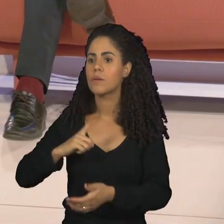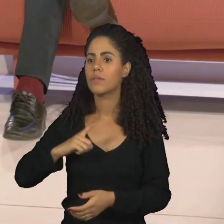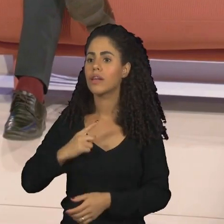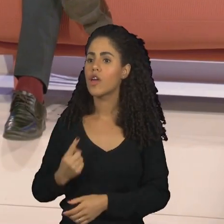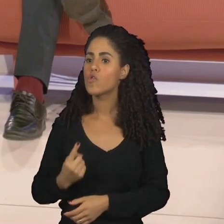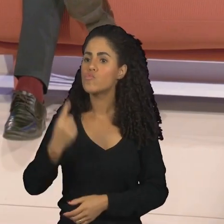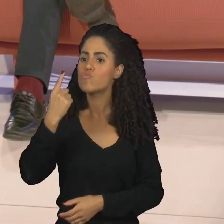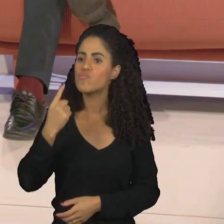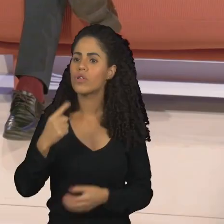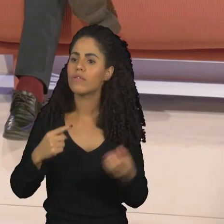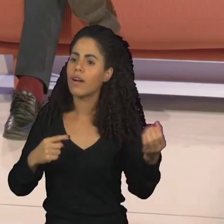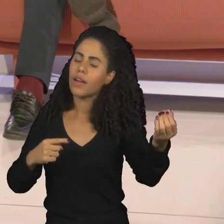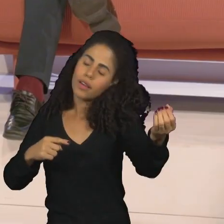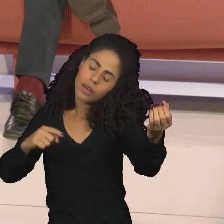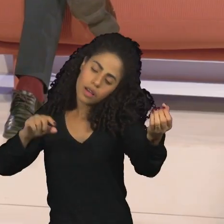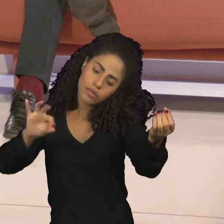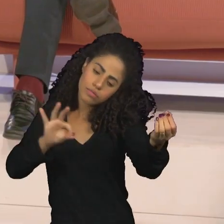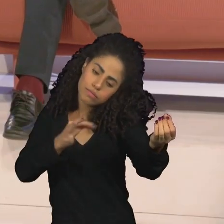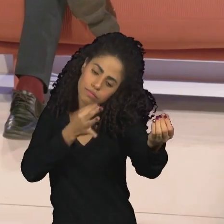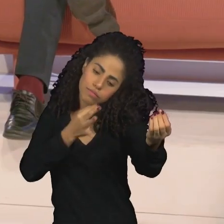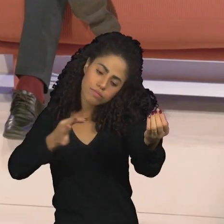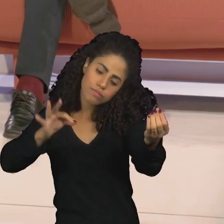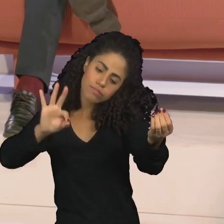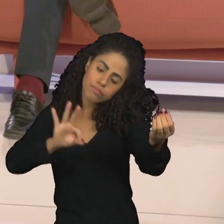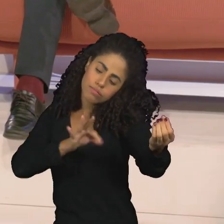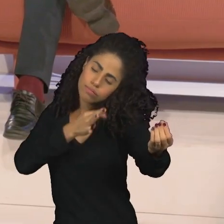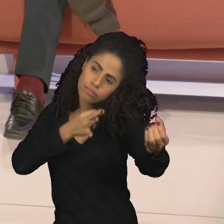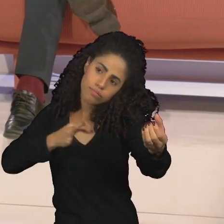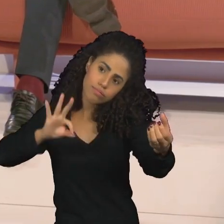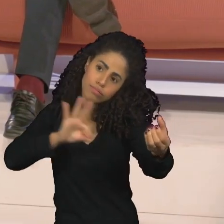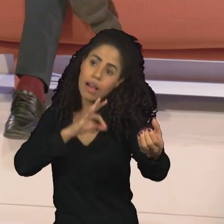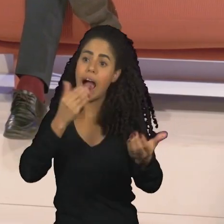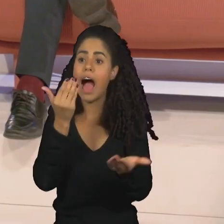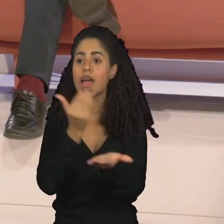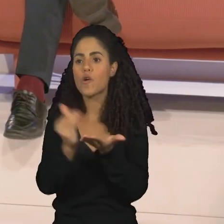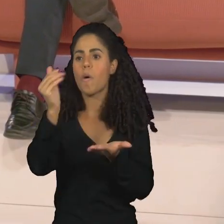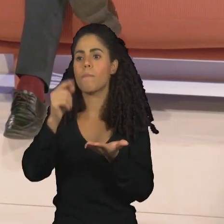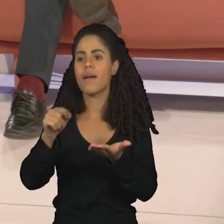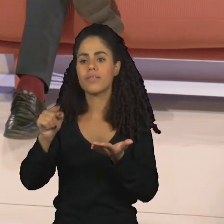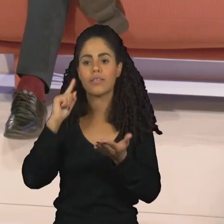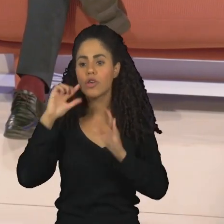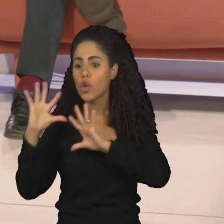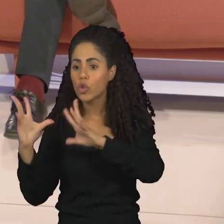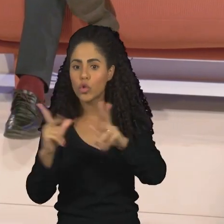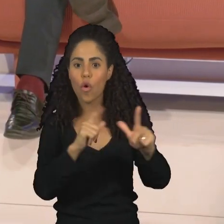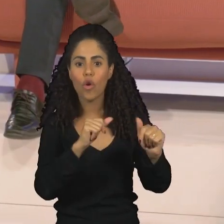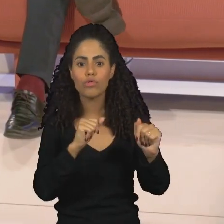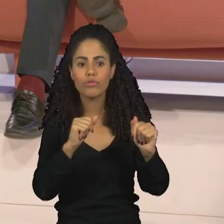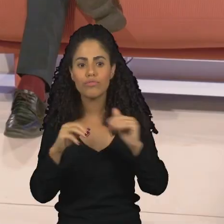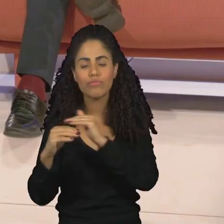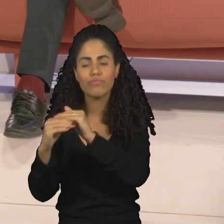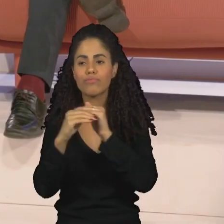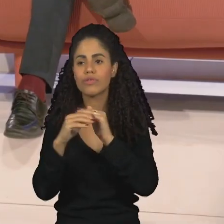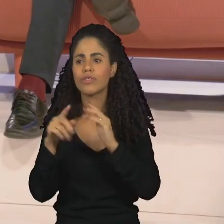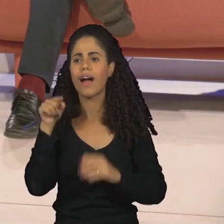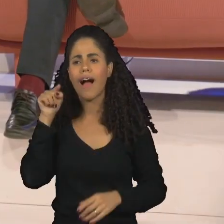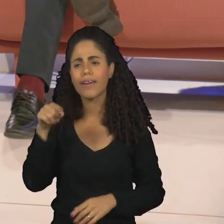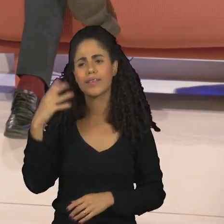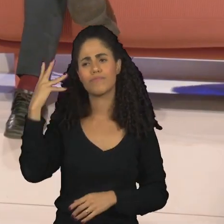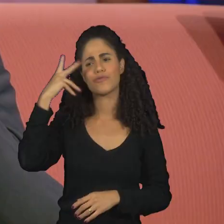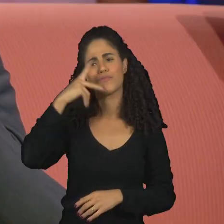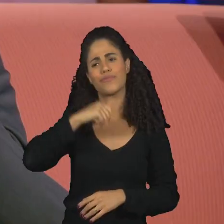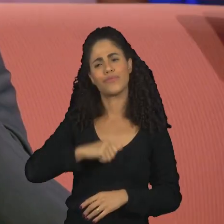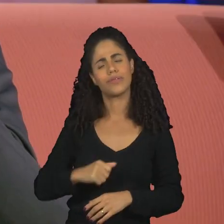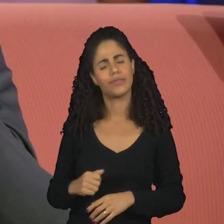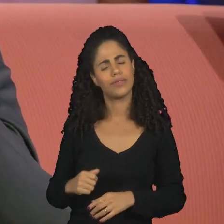o violinista que dá o tom. E aí começa aquele movimento. Todo mundo vai afinando, vai acalmando. Né? Aquilo ali é fantástico,